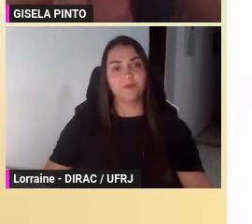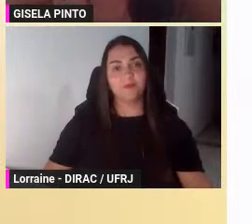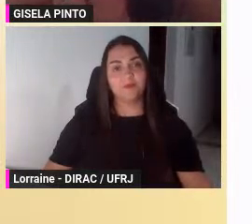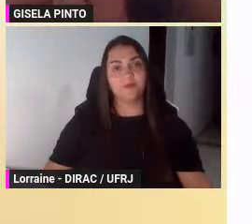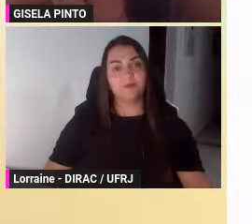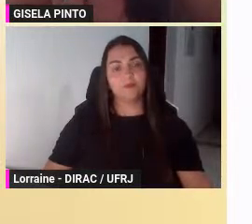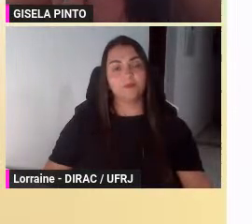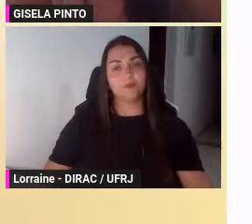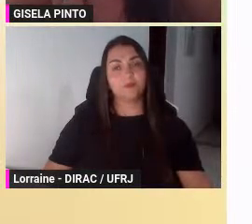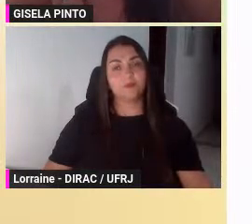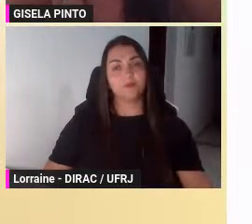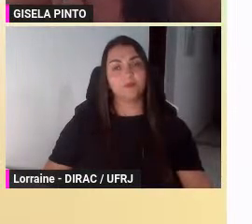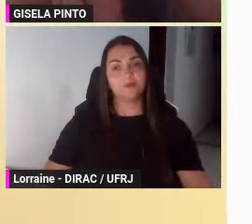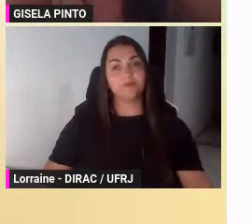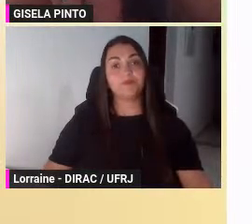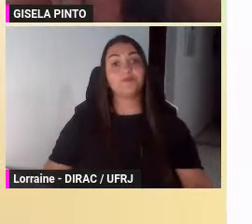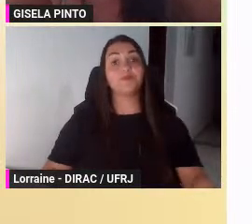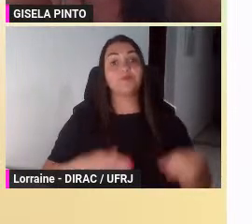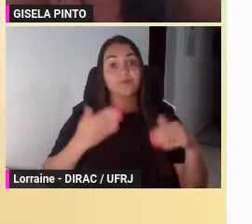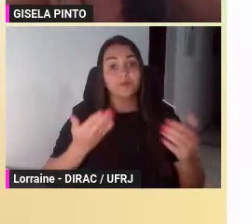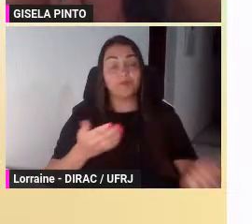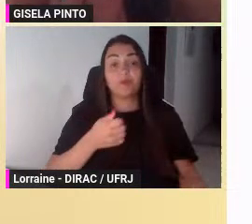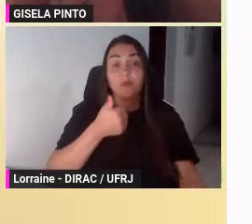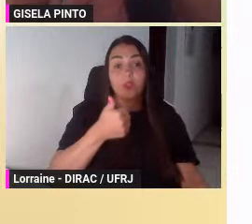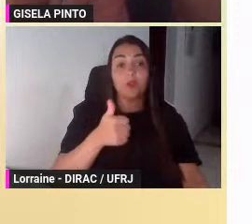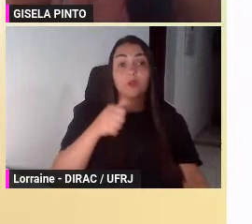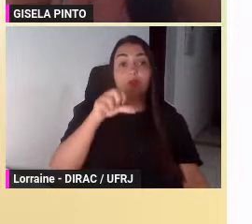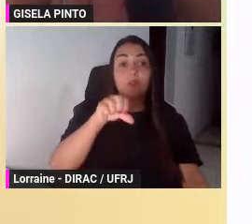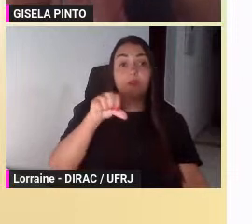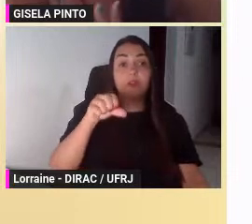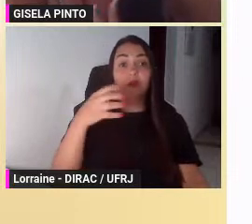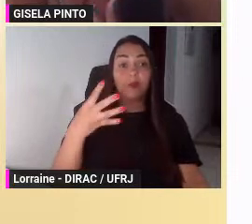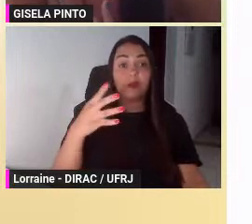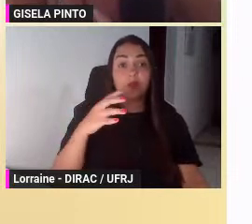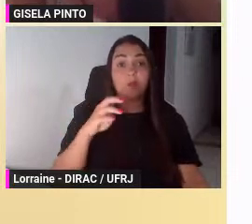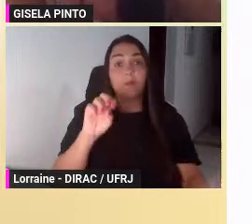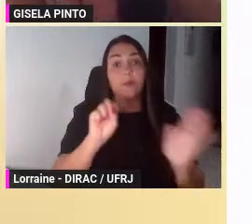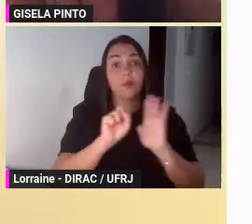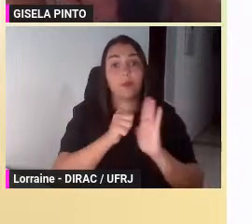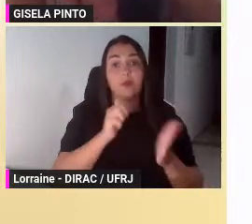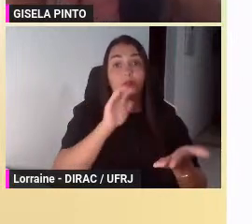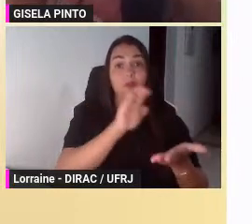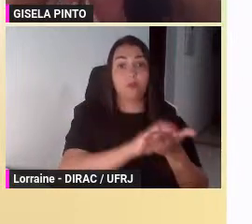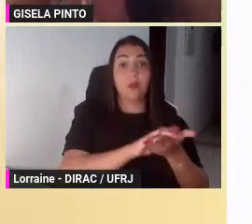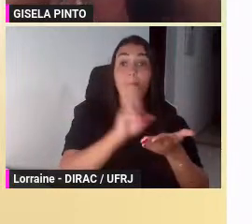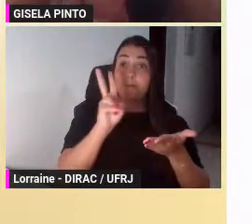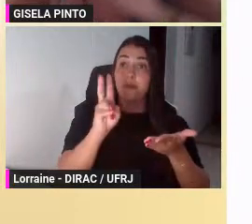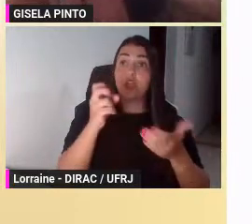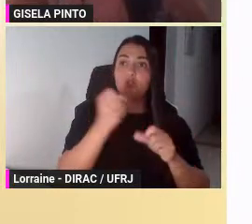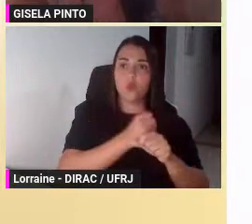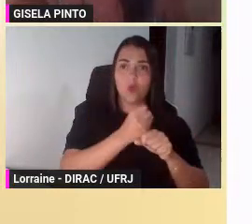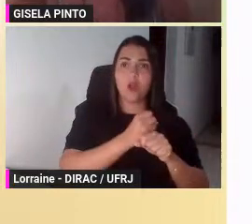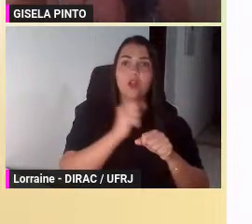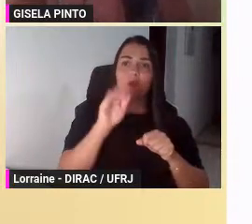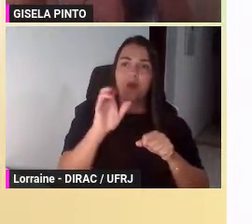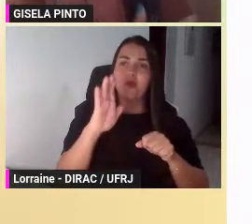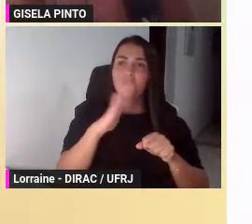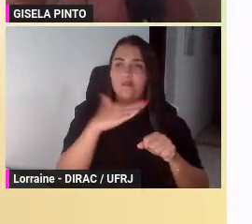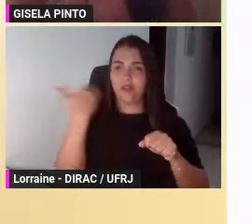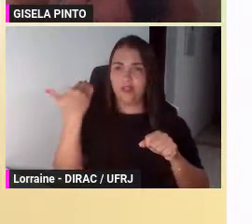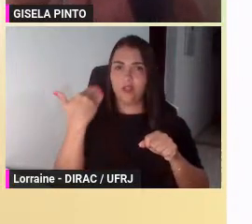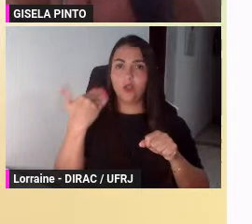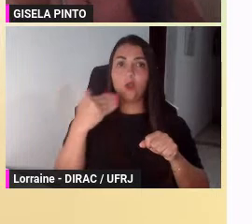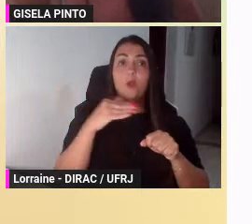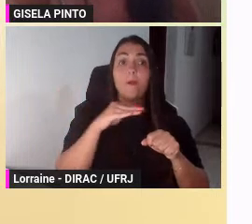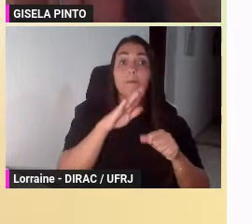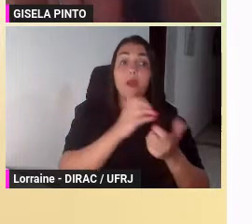Bom, em 94, eu tive meu primeiro casamento, foi o mesmo ano que minha mãe faleceu, no finalzinho do ano, minha mãe faleceu